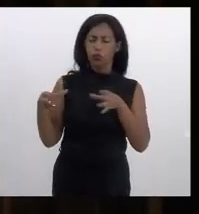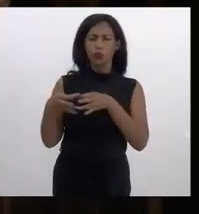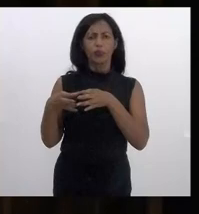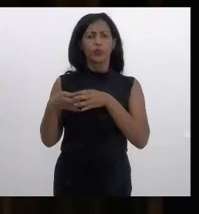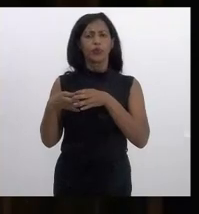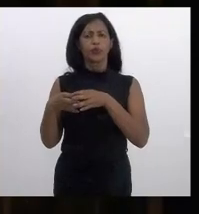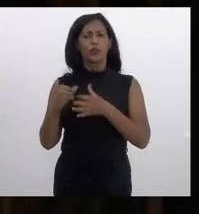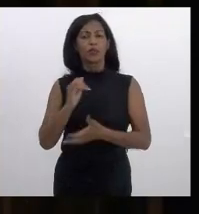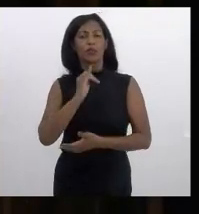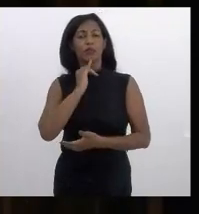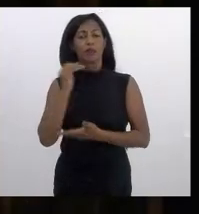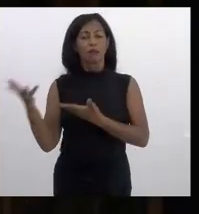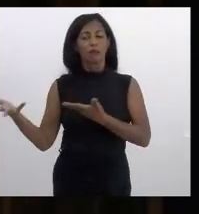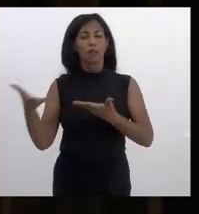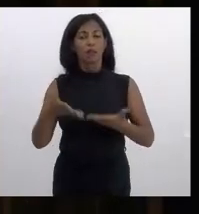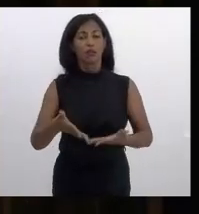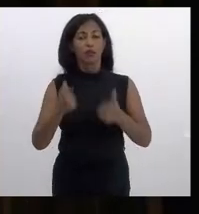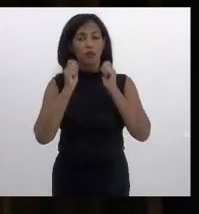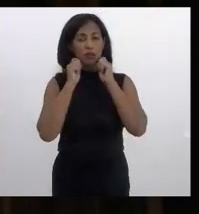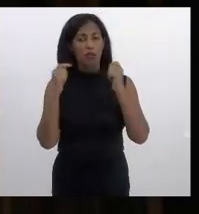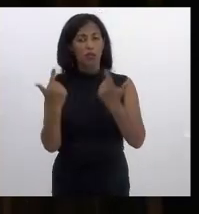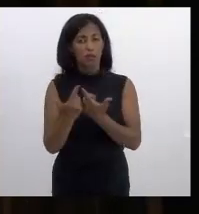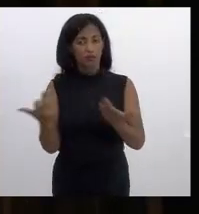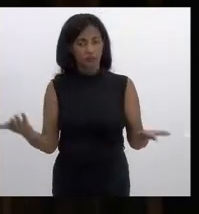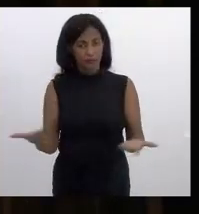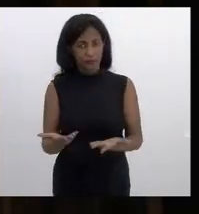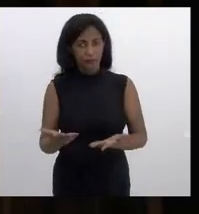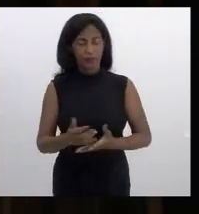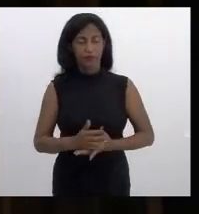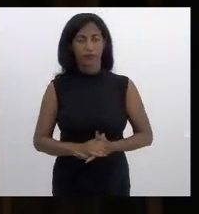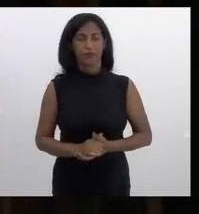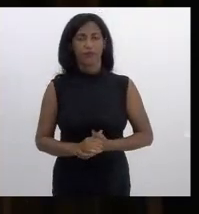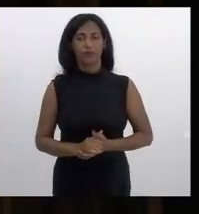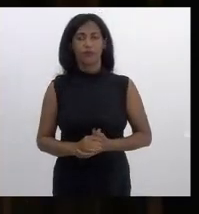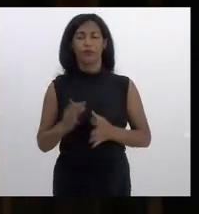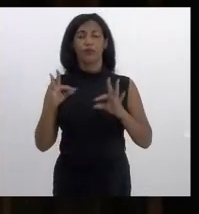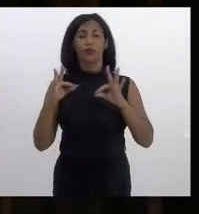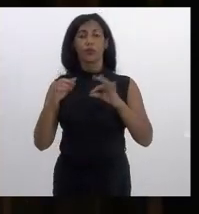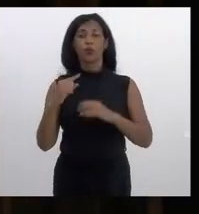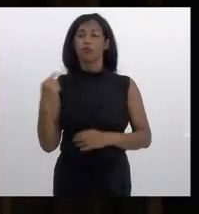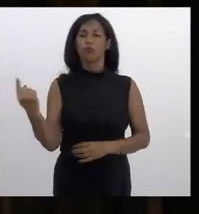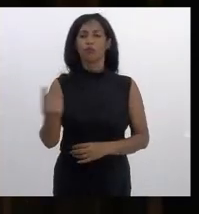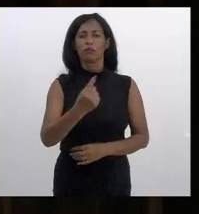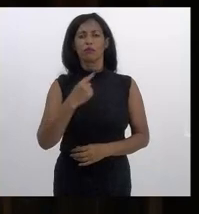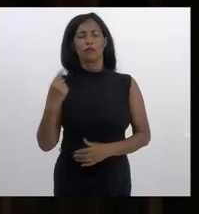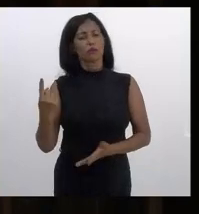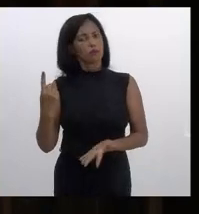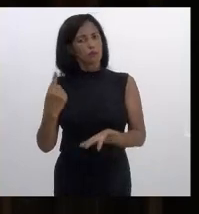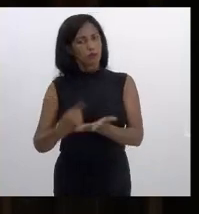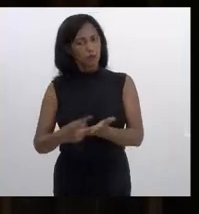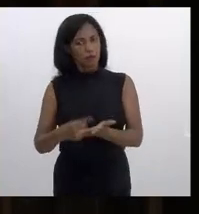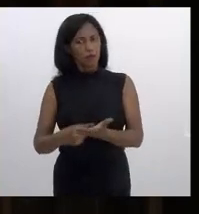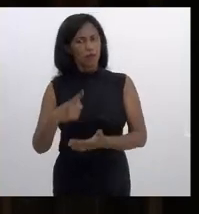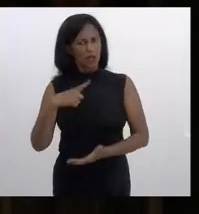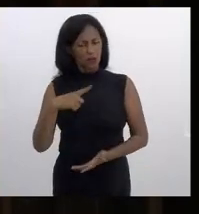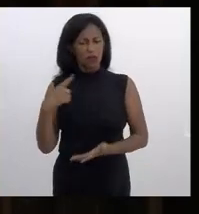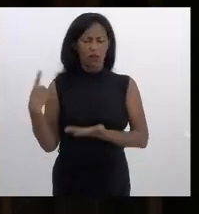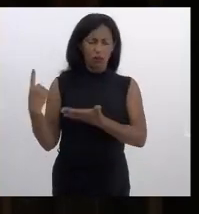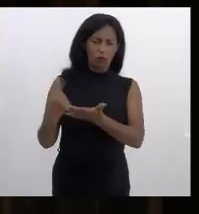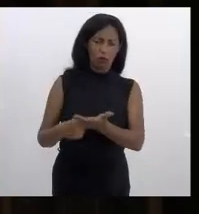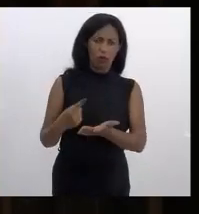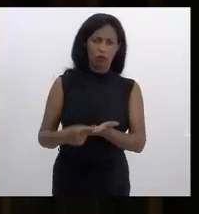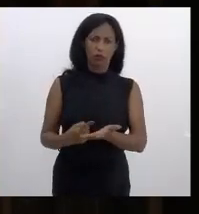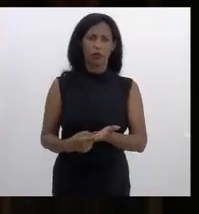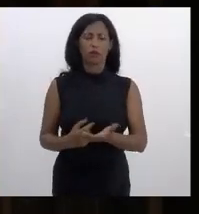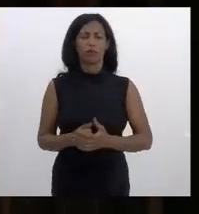infelizmente está nos trazendo essa casa que hoje a todos aqui têm seus compromissos Eu tenho meus